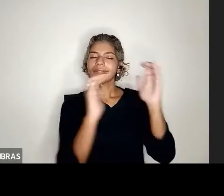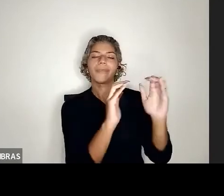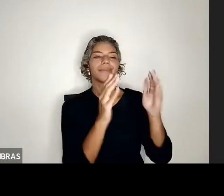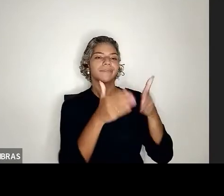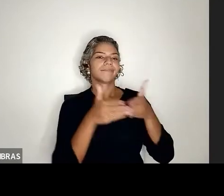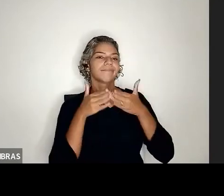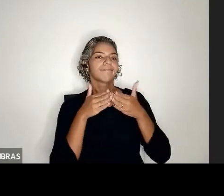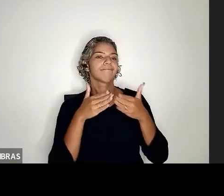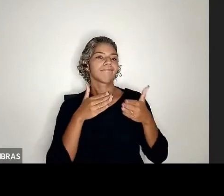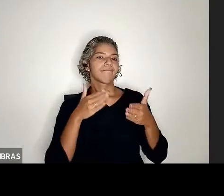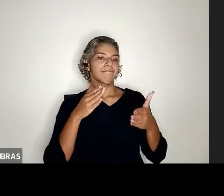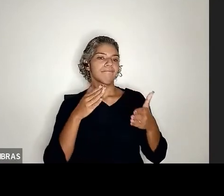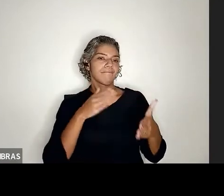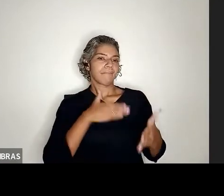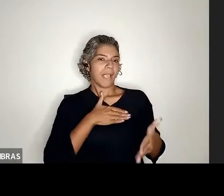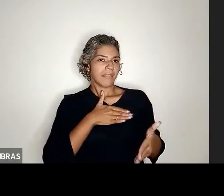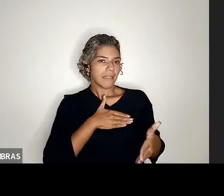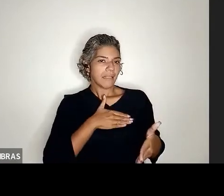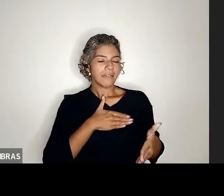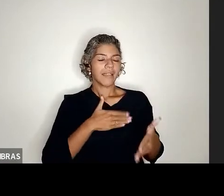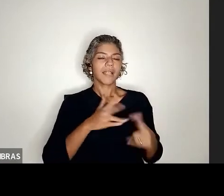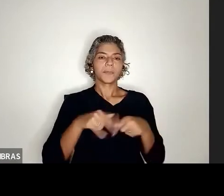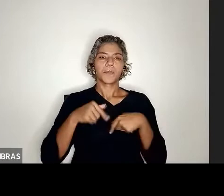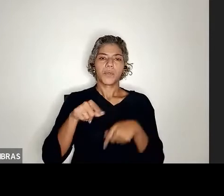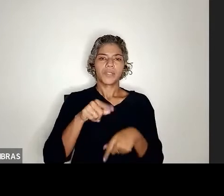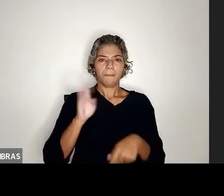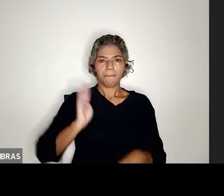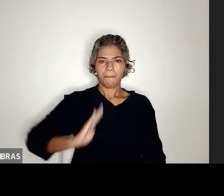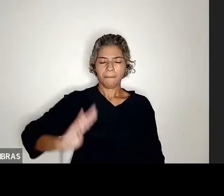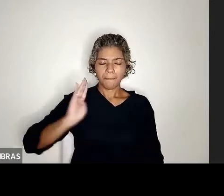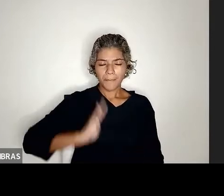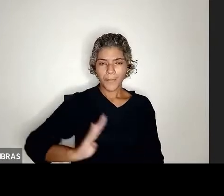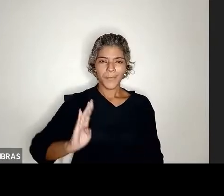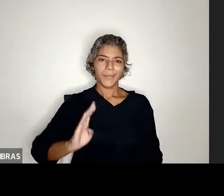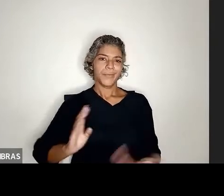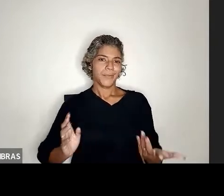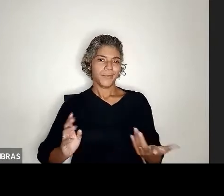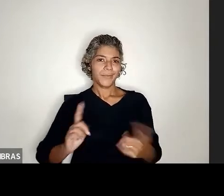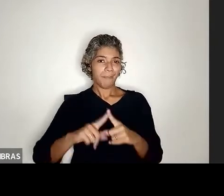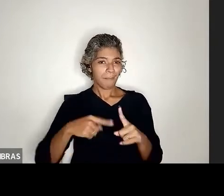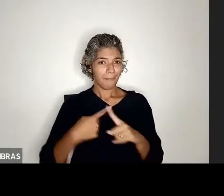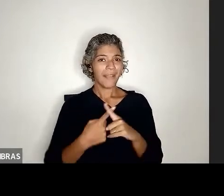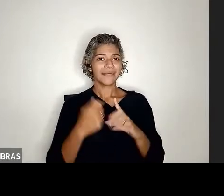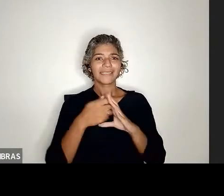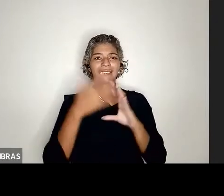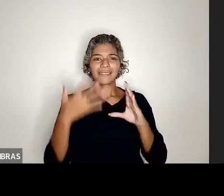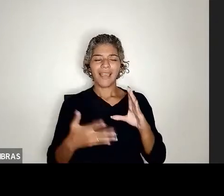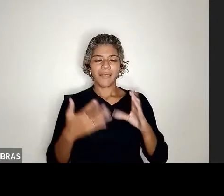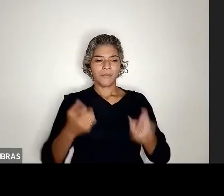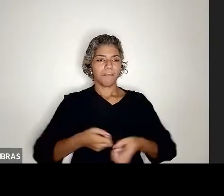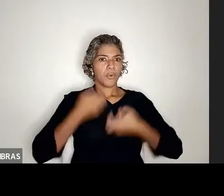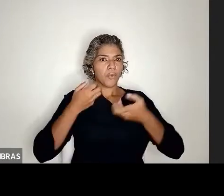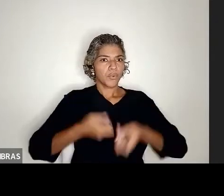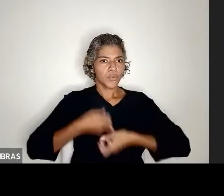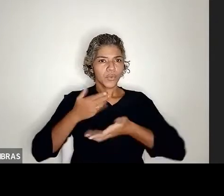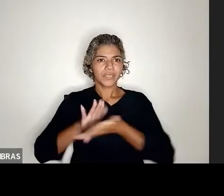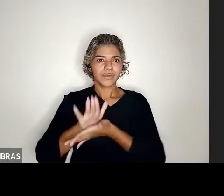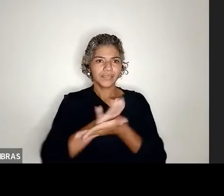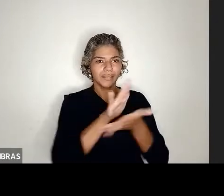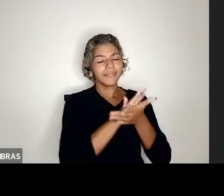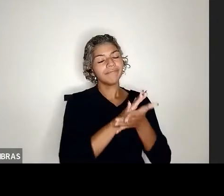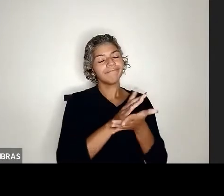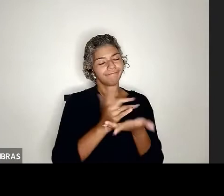avaliar critérios de produtividade, que foi uma conquista recente, mas ainda temos, né, que caminhar.